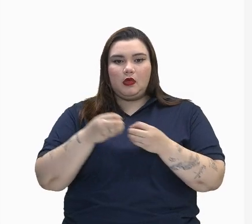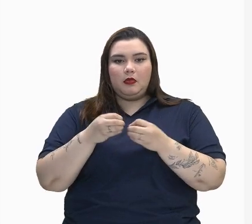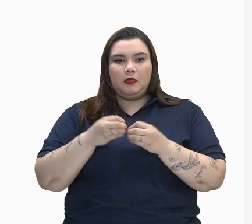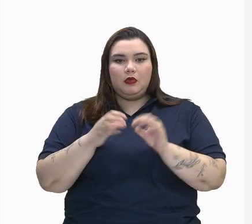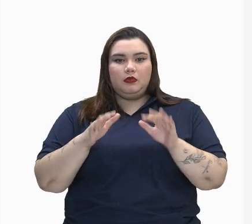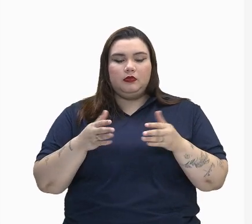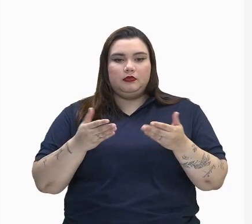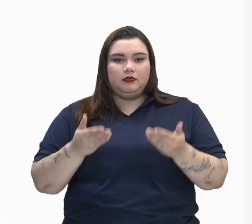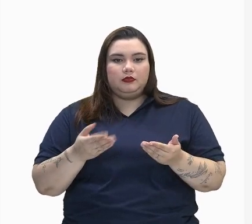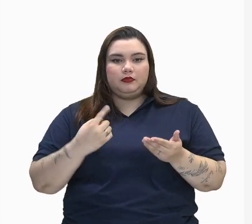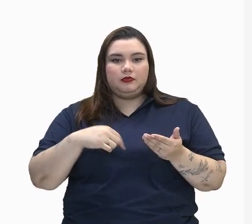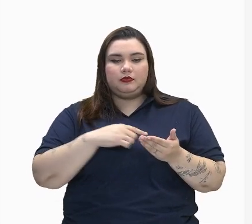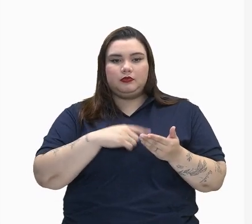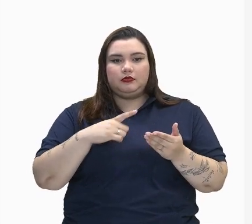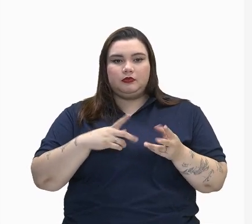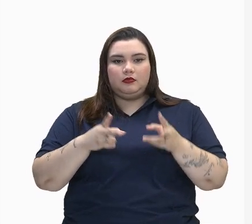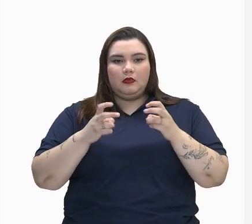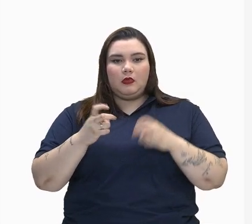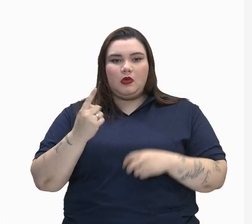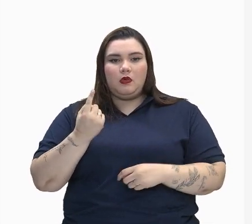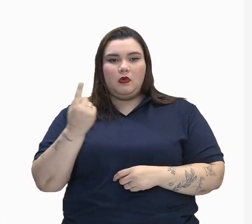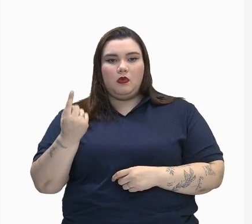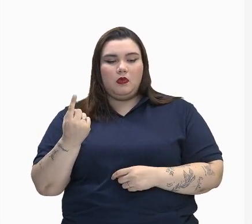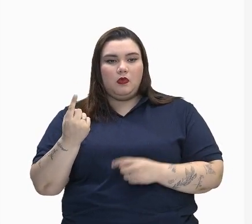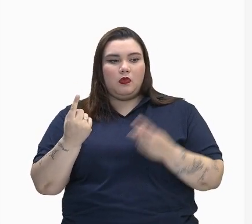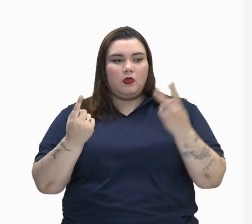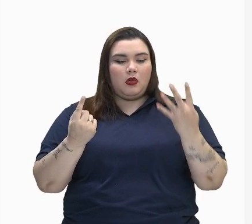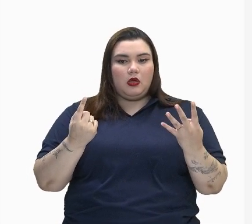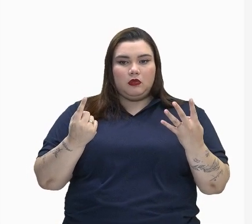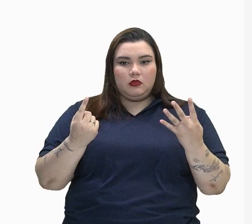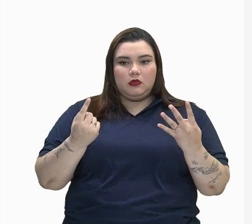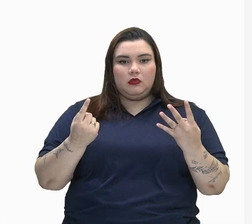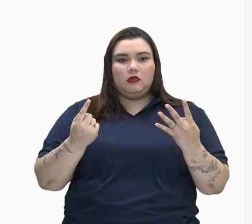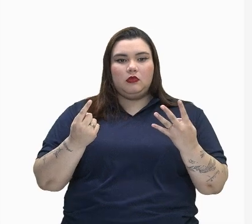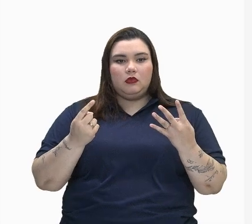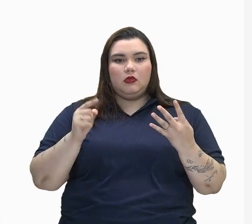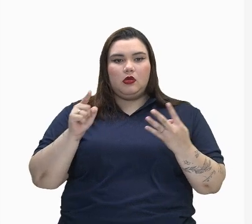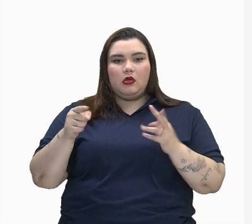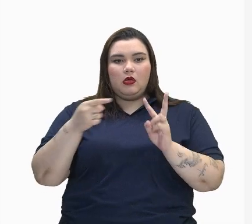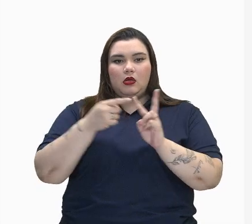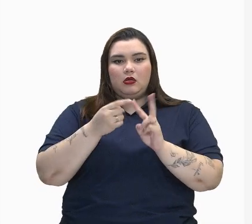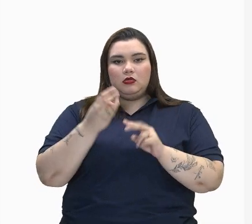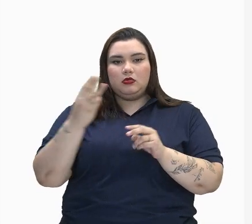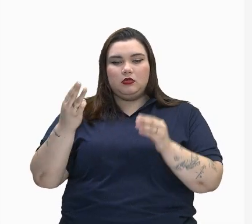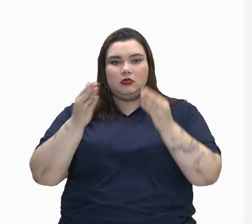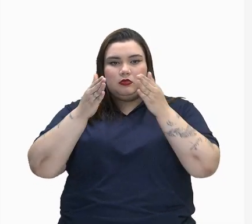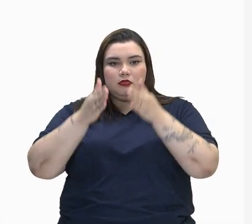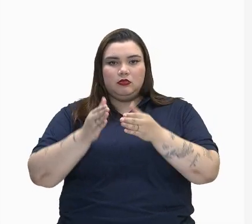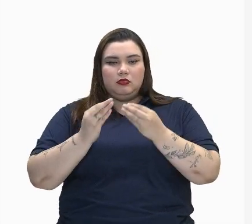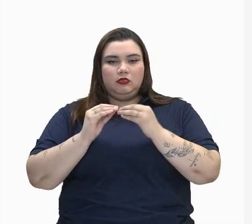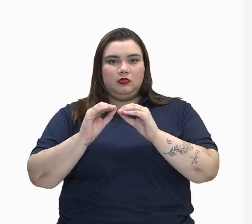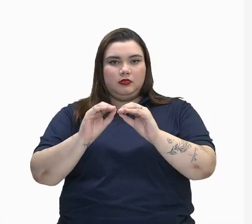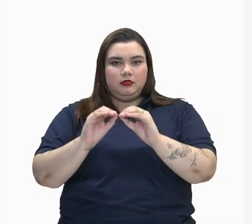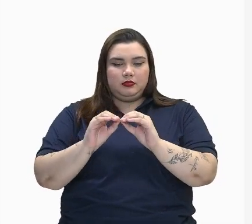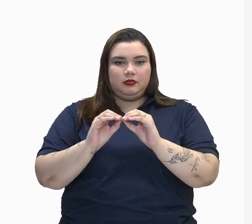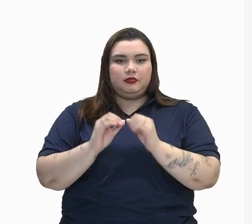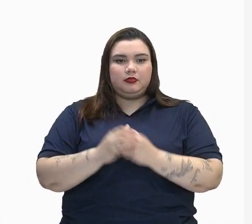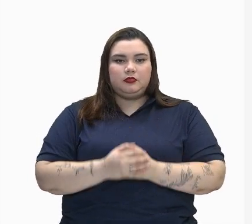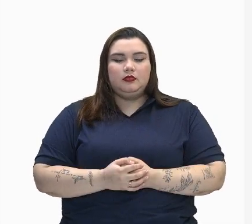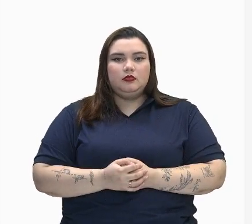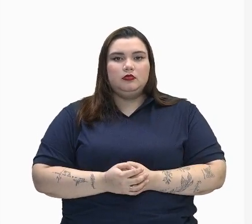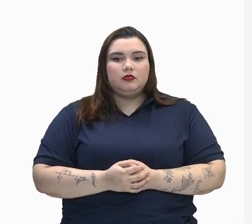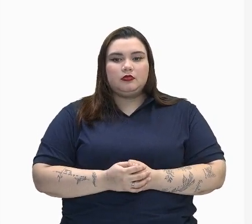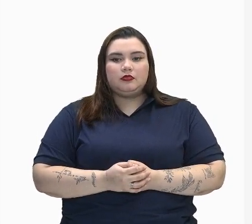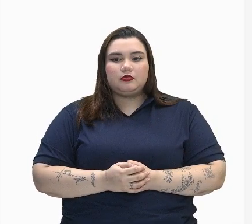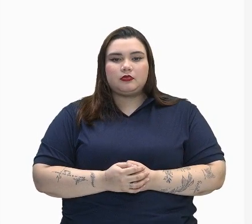quem? Nós temos aqui ó, raiz de 1 e raiz de 4. Então, a raiz de 3 está entre essas duas raízes exatas